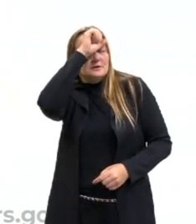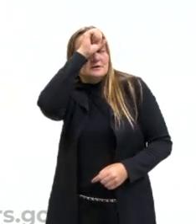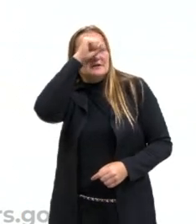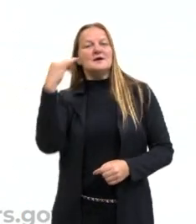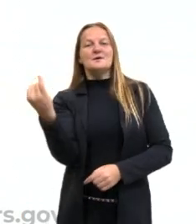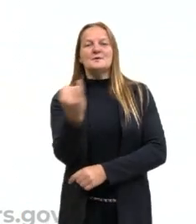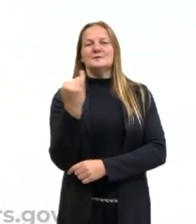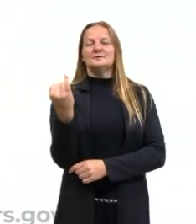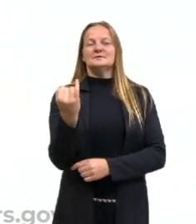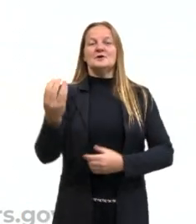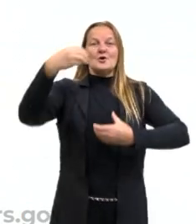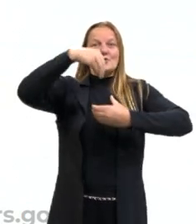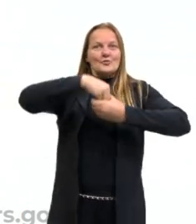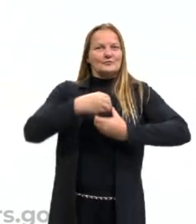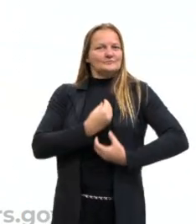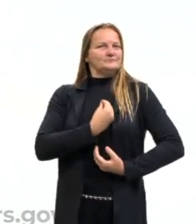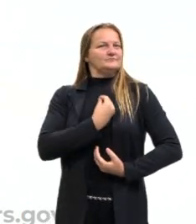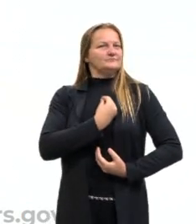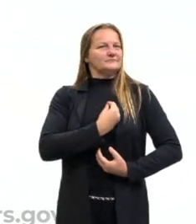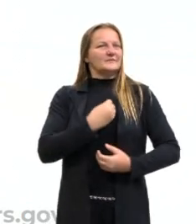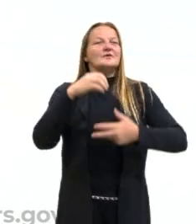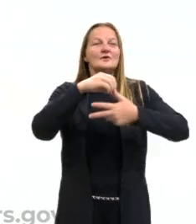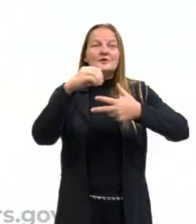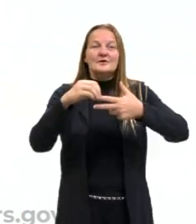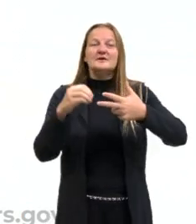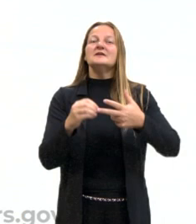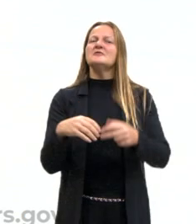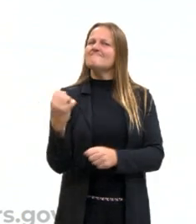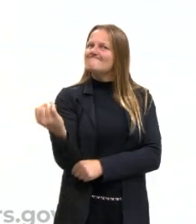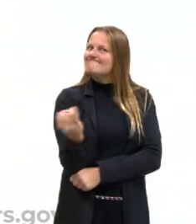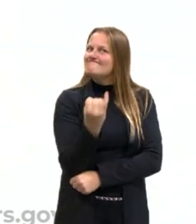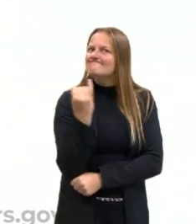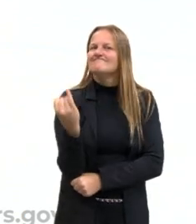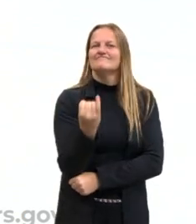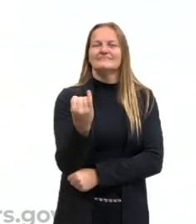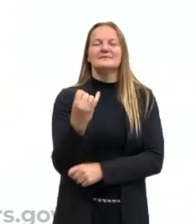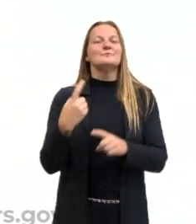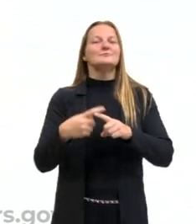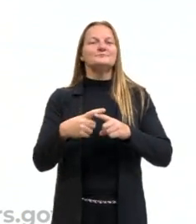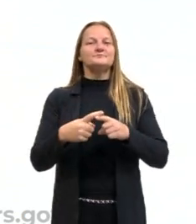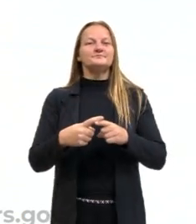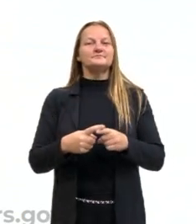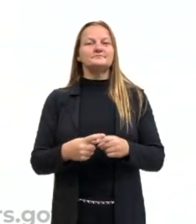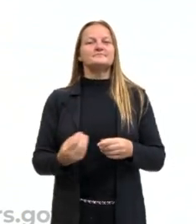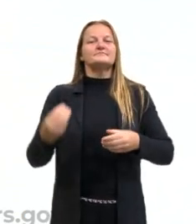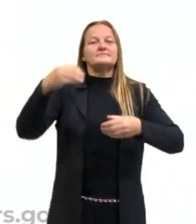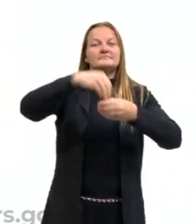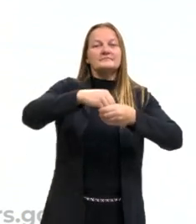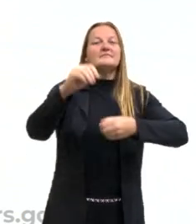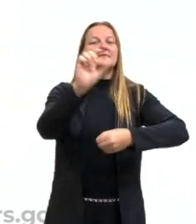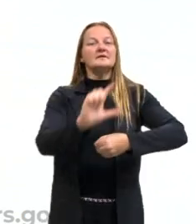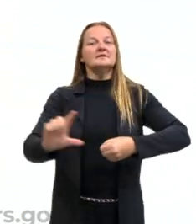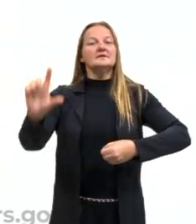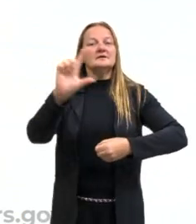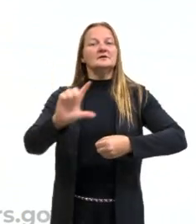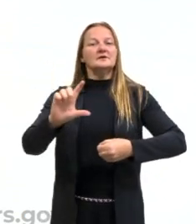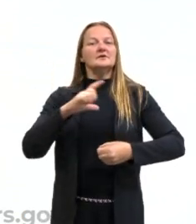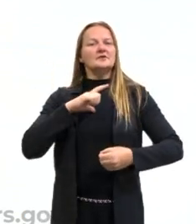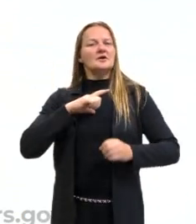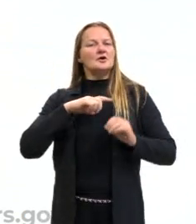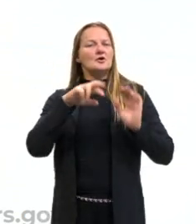a importância dela na nossa vida e no ENEM ela é fundamental porque porque ela faz parte de uma coisa chamada